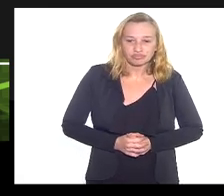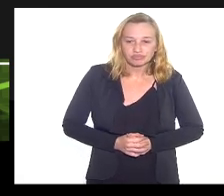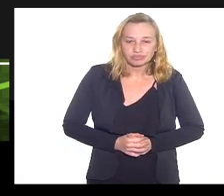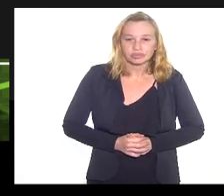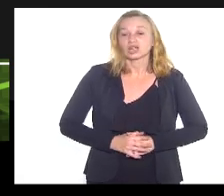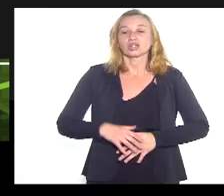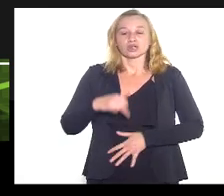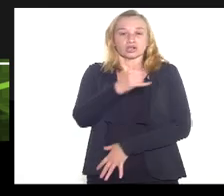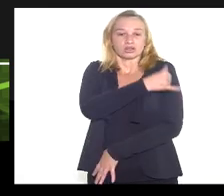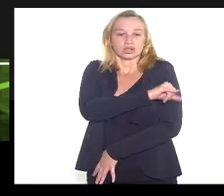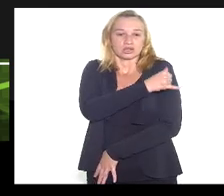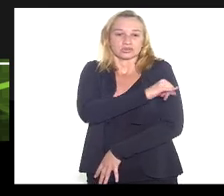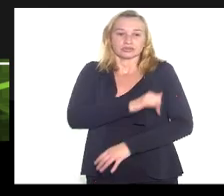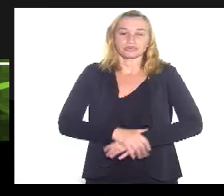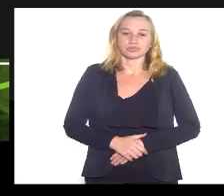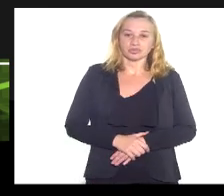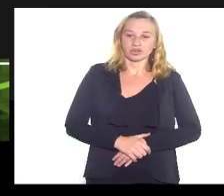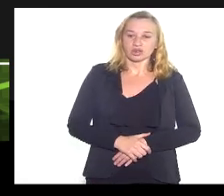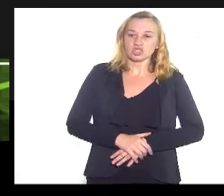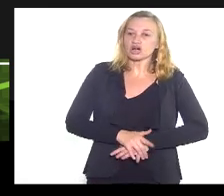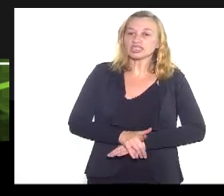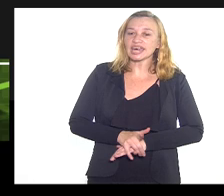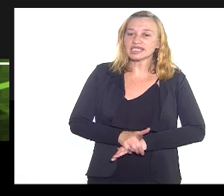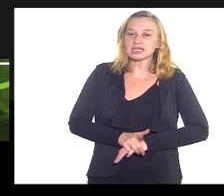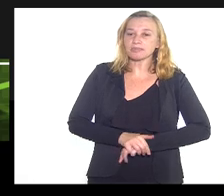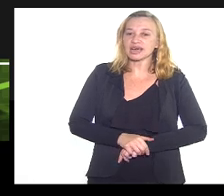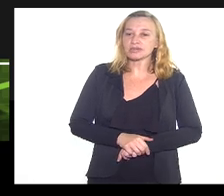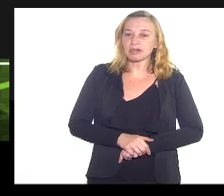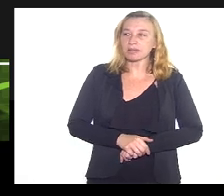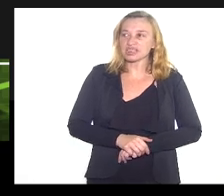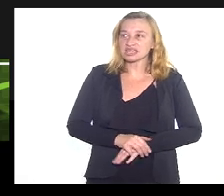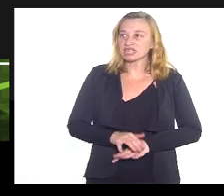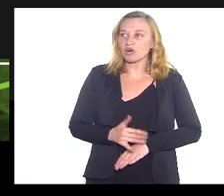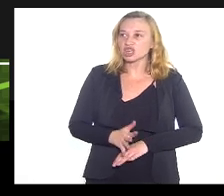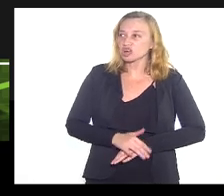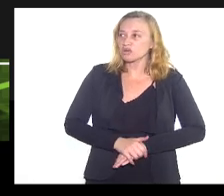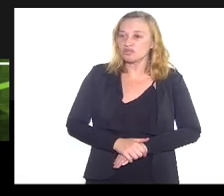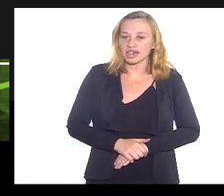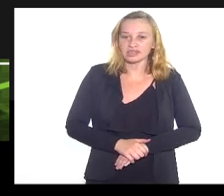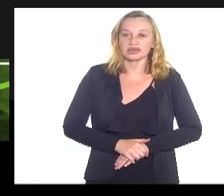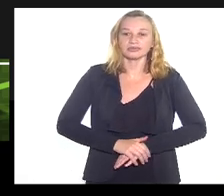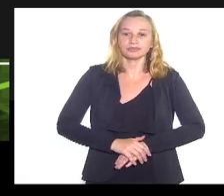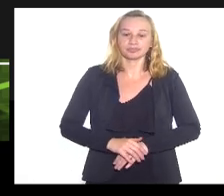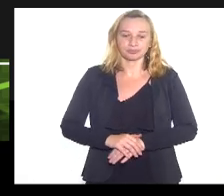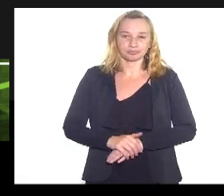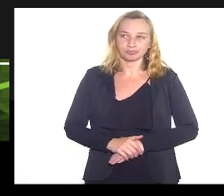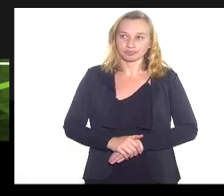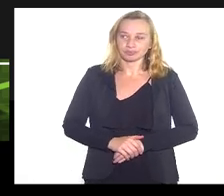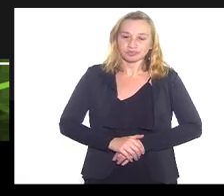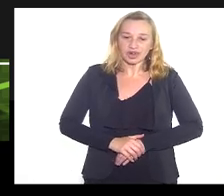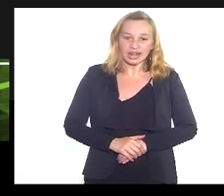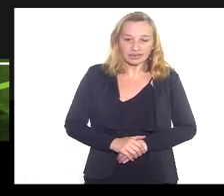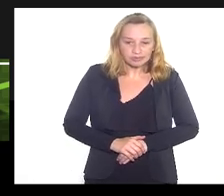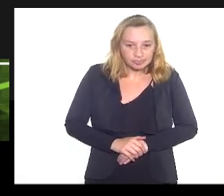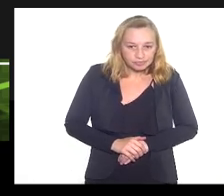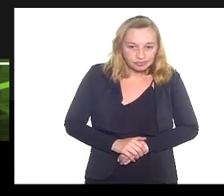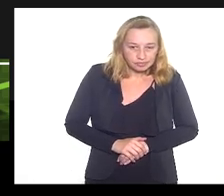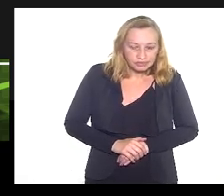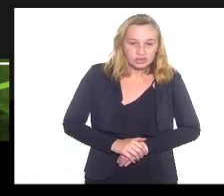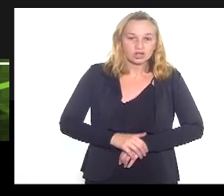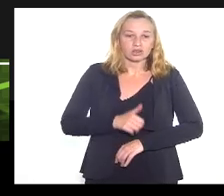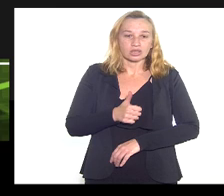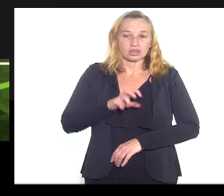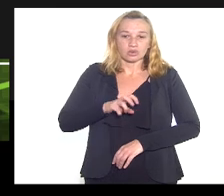Janeiro, ainda estamos em fase de exploração, né, no projeto operado aqui no Estado, que é o CM541,